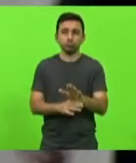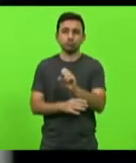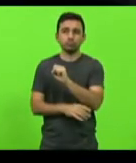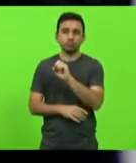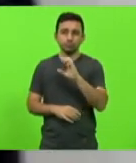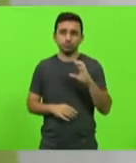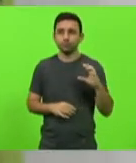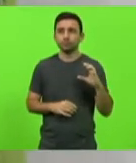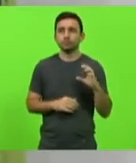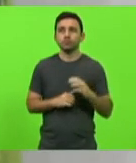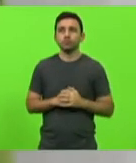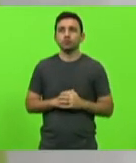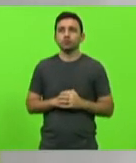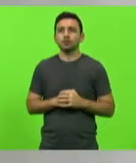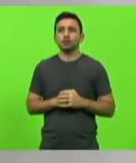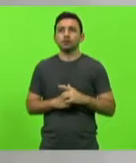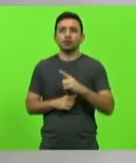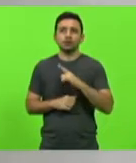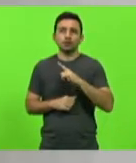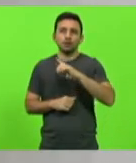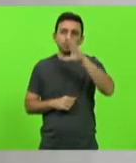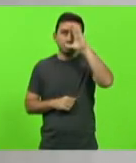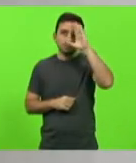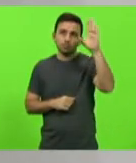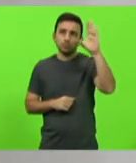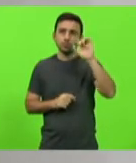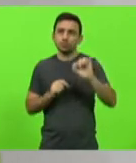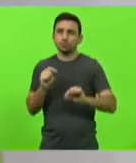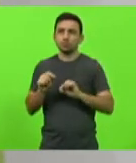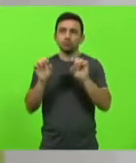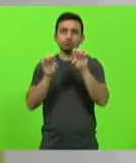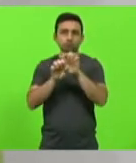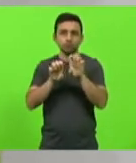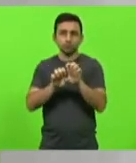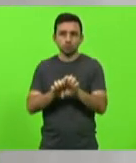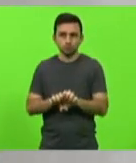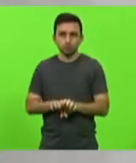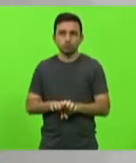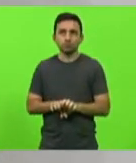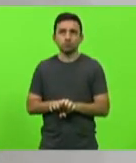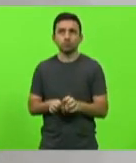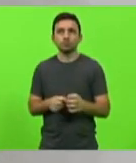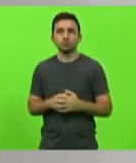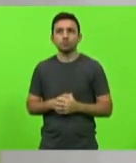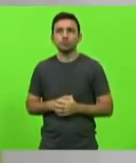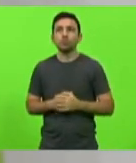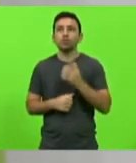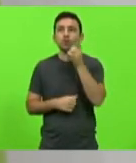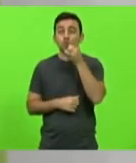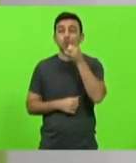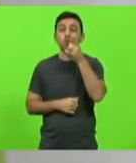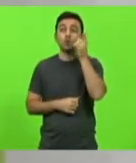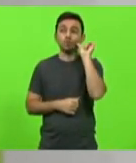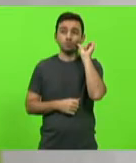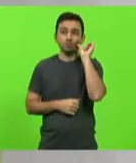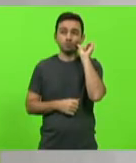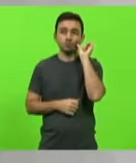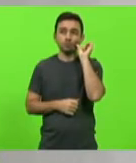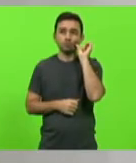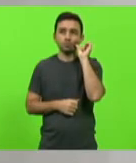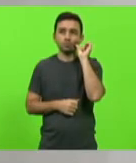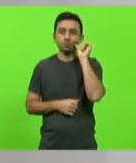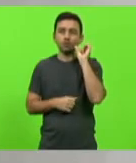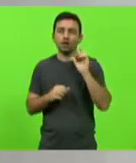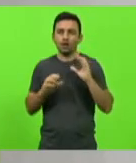temos principalmente a questão da infraestrutura. Ontem à noite